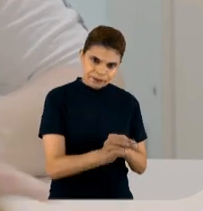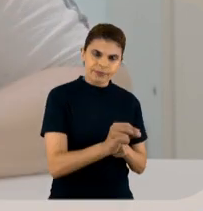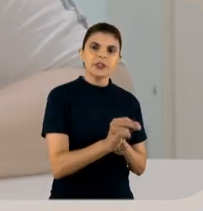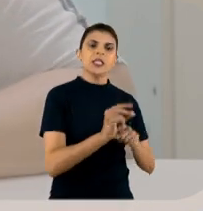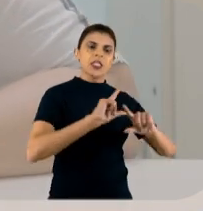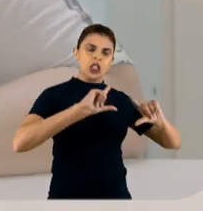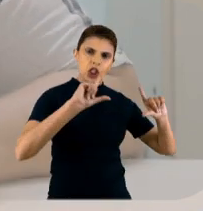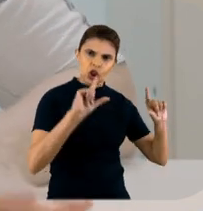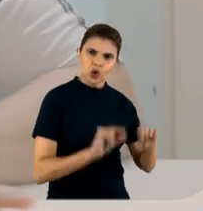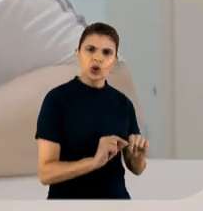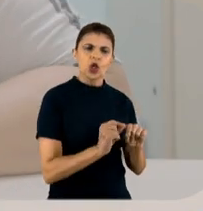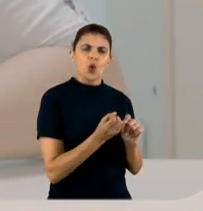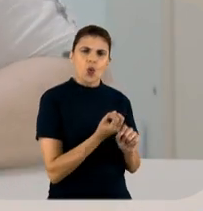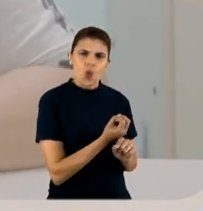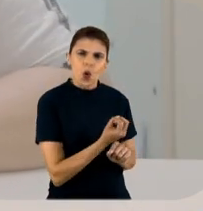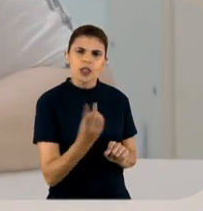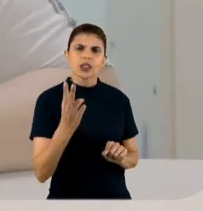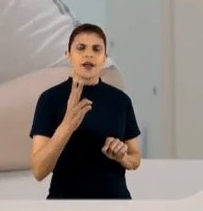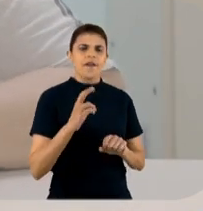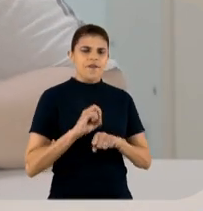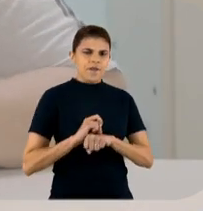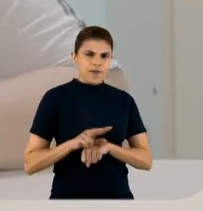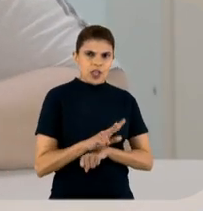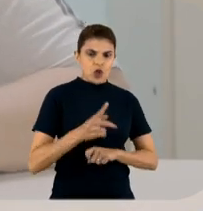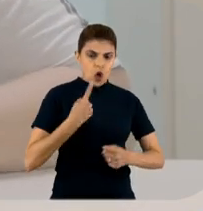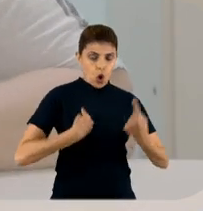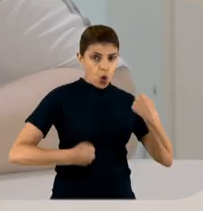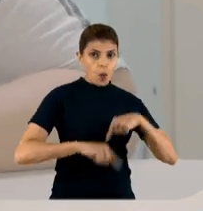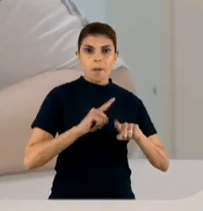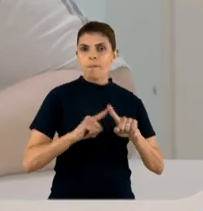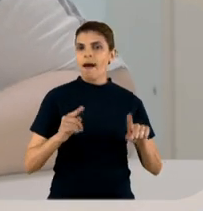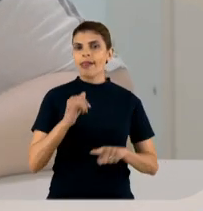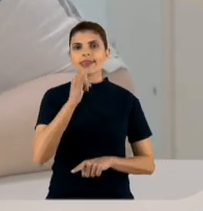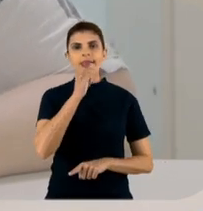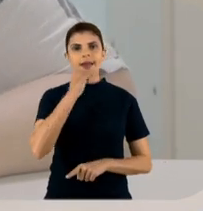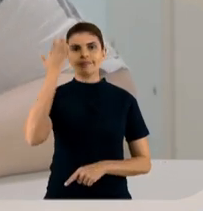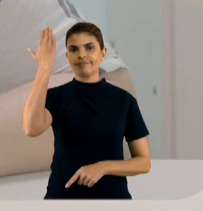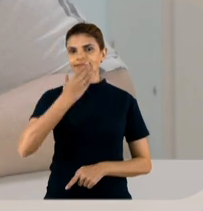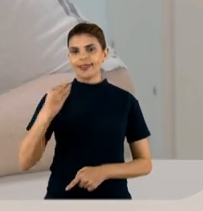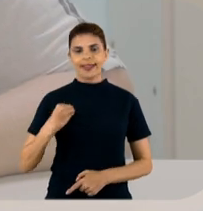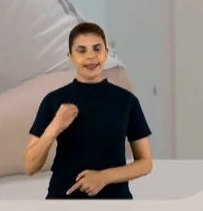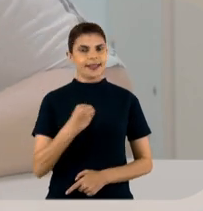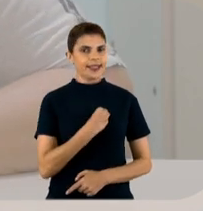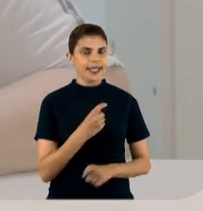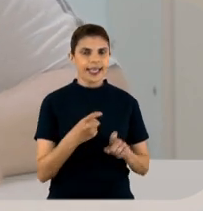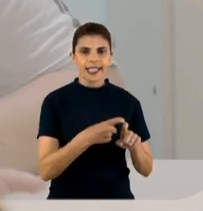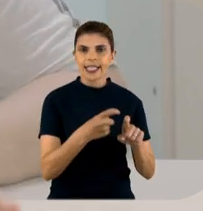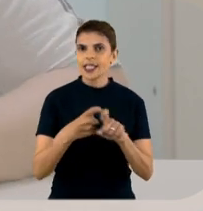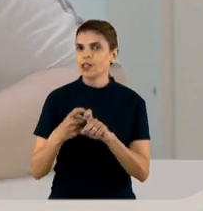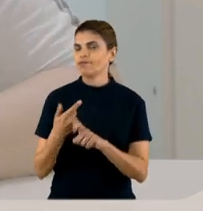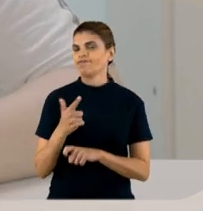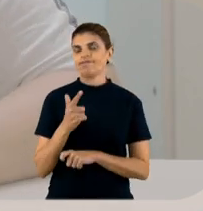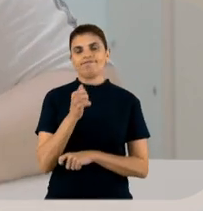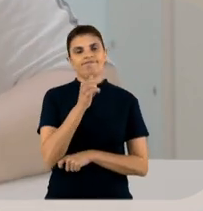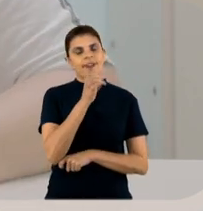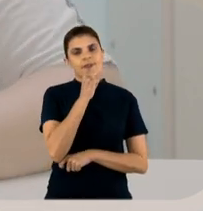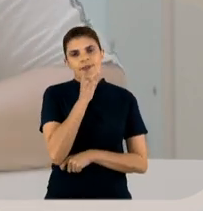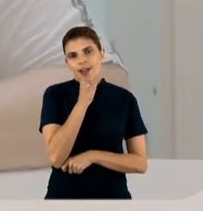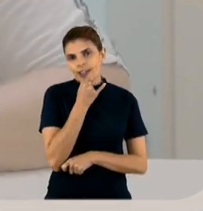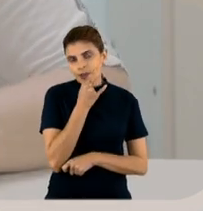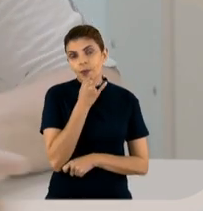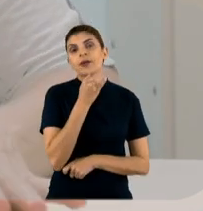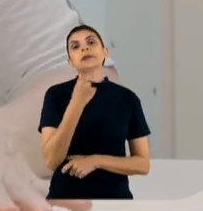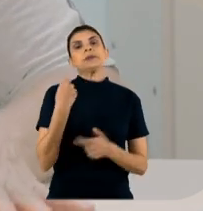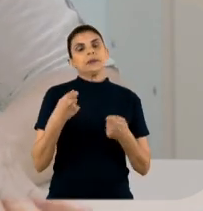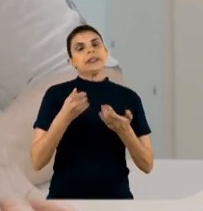vírus consegue reduzir a quantidade de vírus no organismo mas também isso não tem nenhum teste Clínico feito ainda isso é Ah é muito animador e